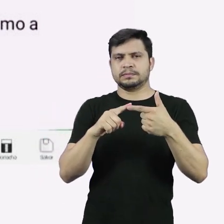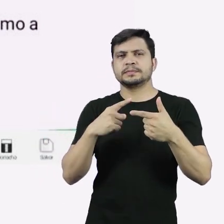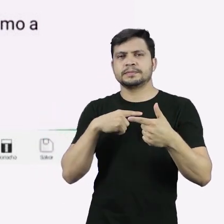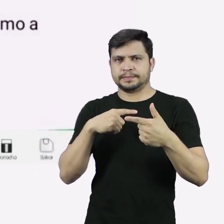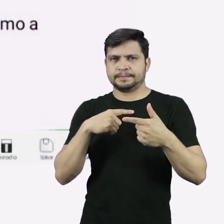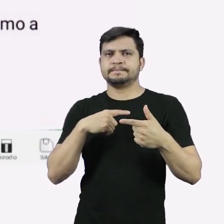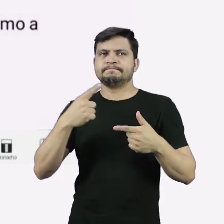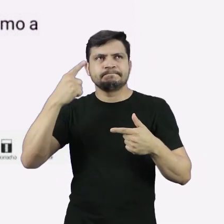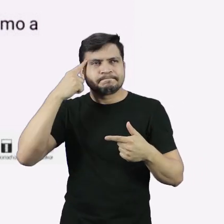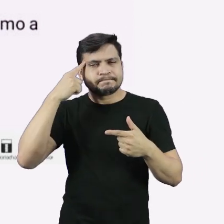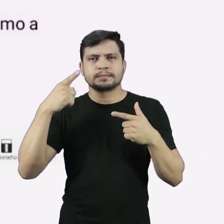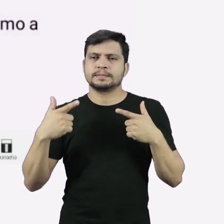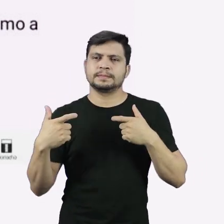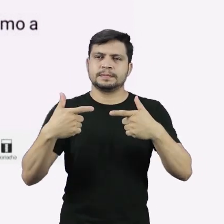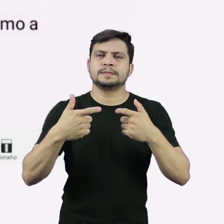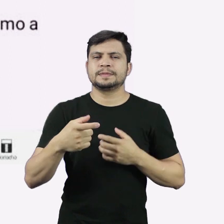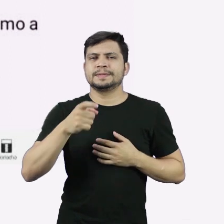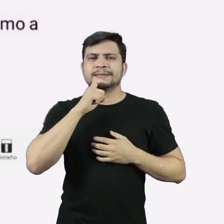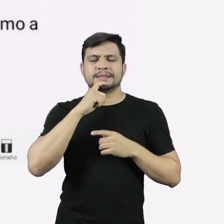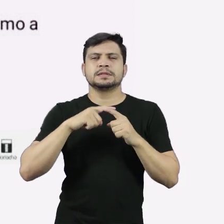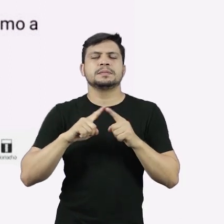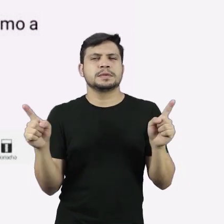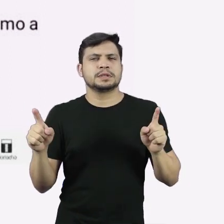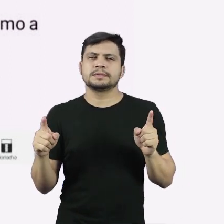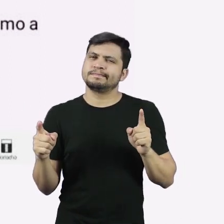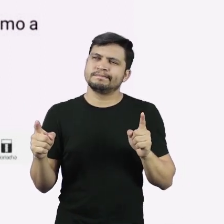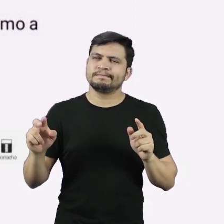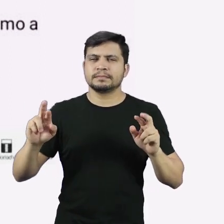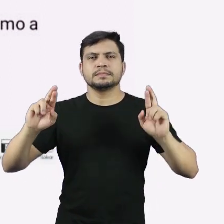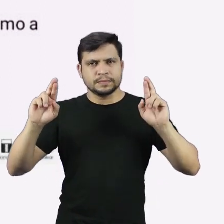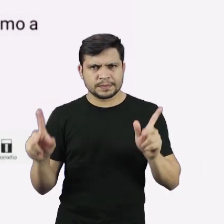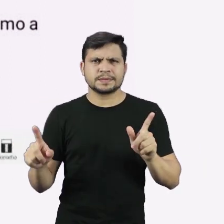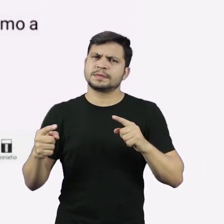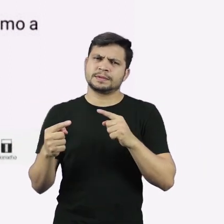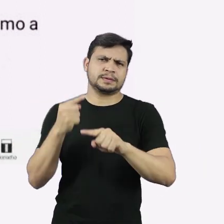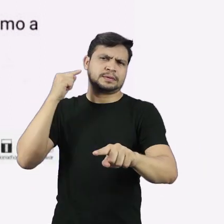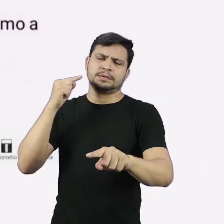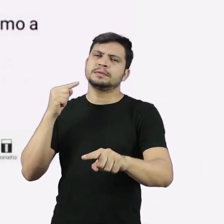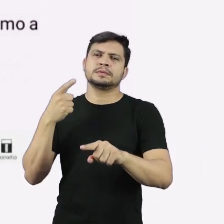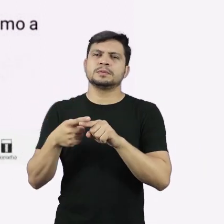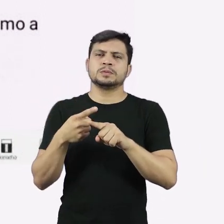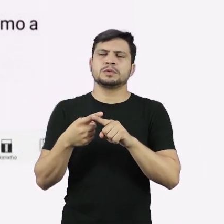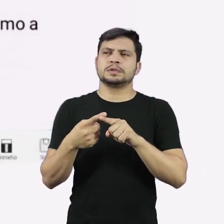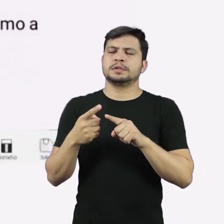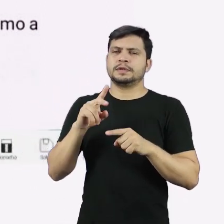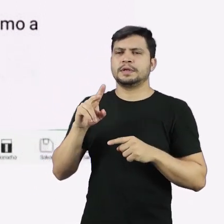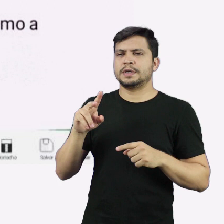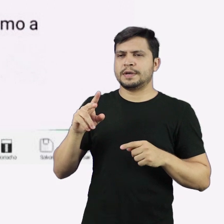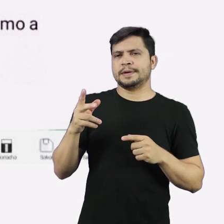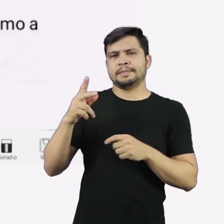pensar a Guerra Fria, contudo o restante do item mostra completamente inadequado, né? Entre as potências